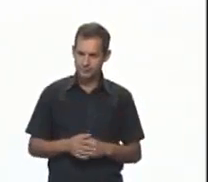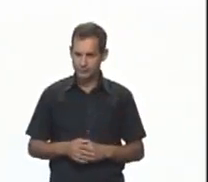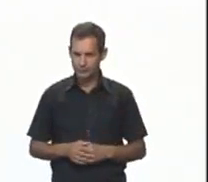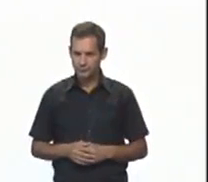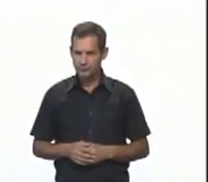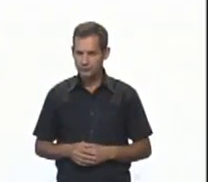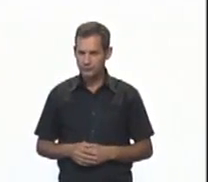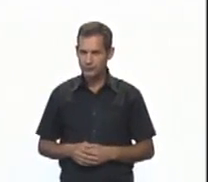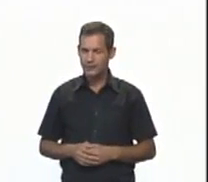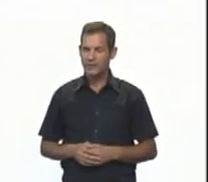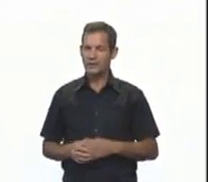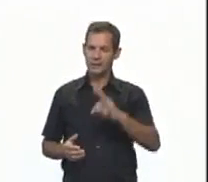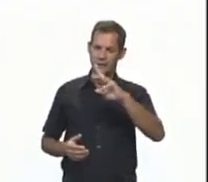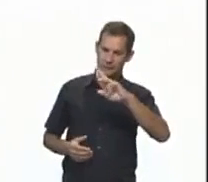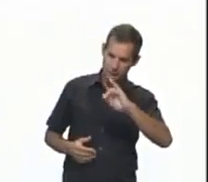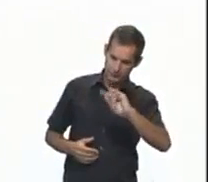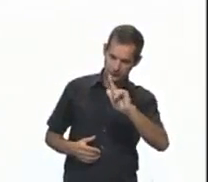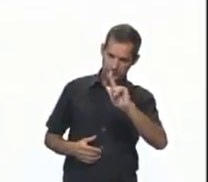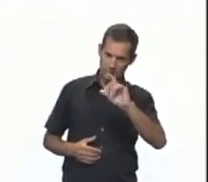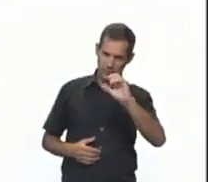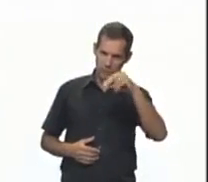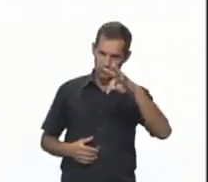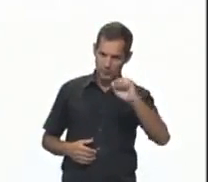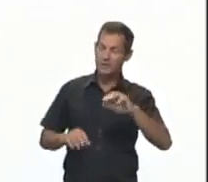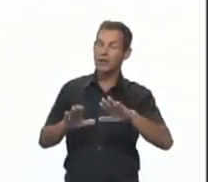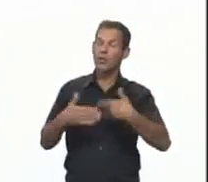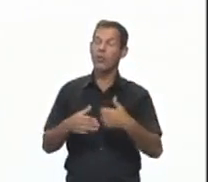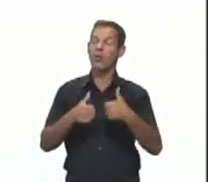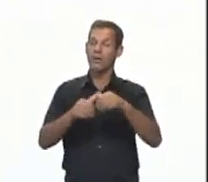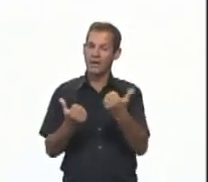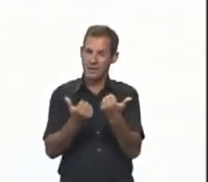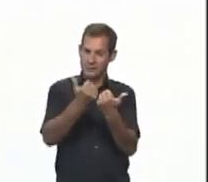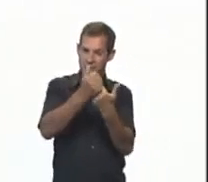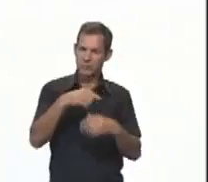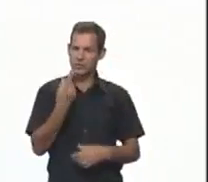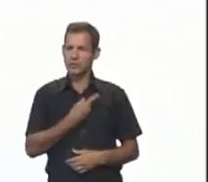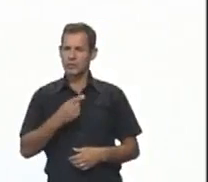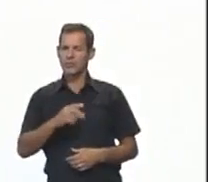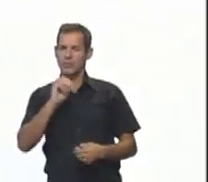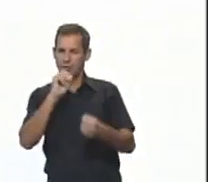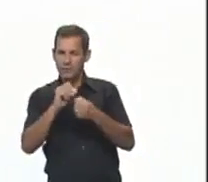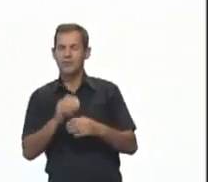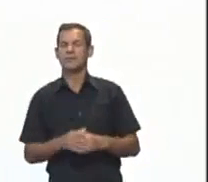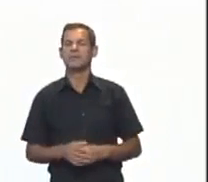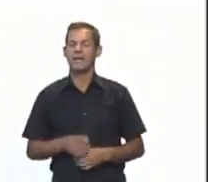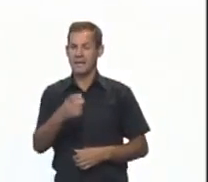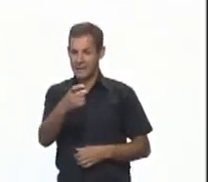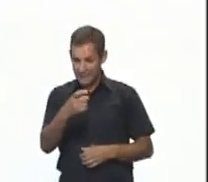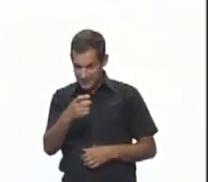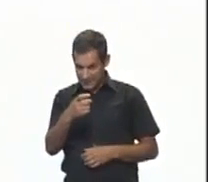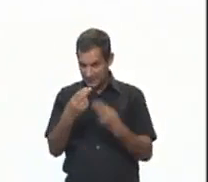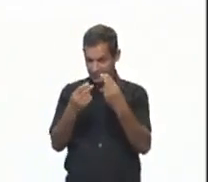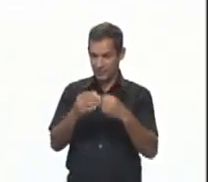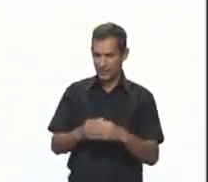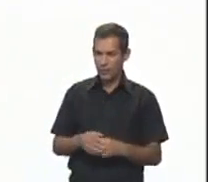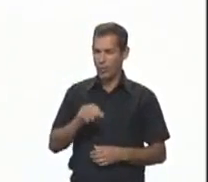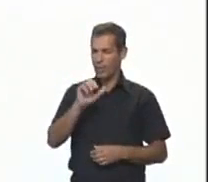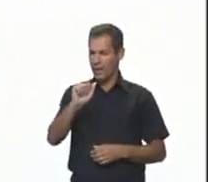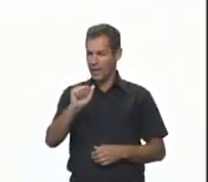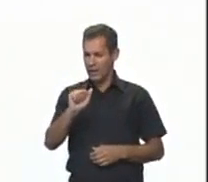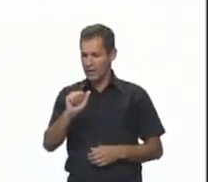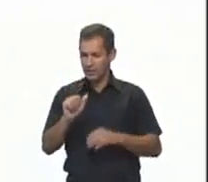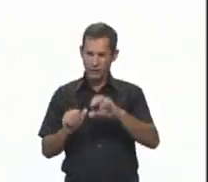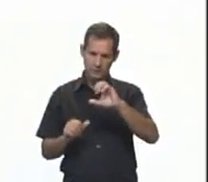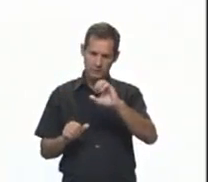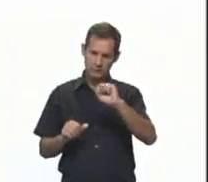substituição trigonométrica. E qual que vai ser a substituição que nós vamos realizar? X vai ser igual a